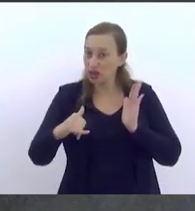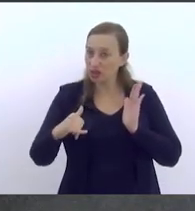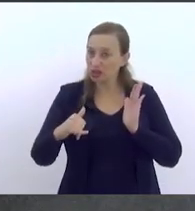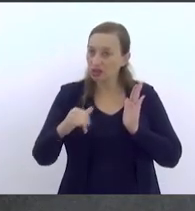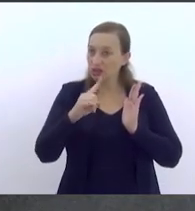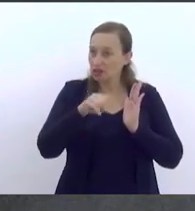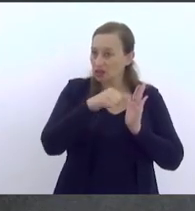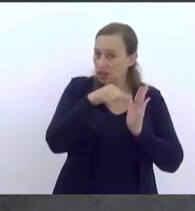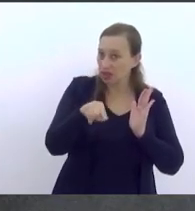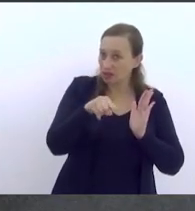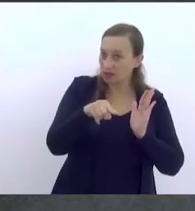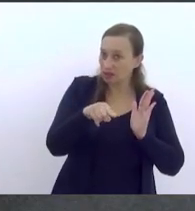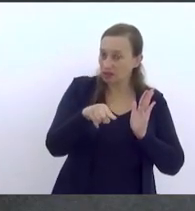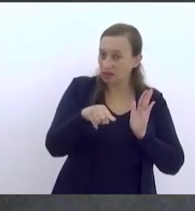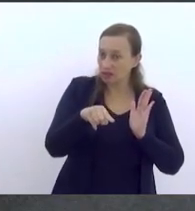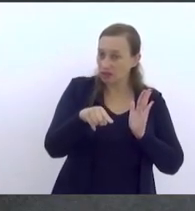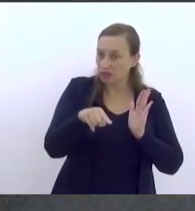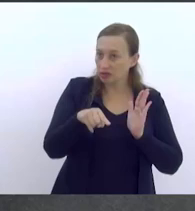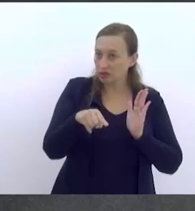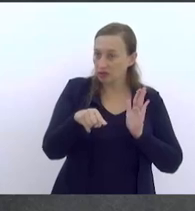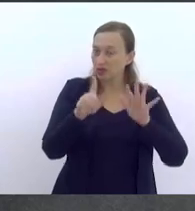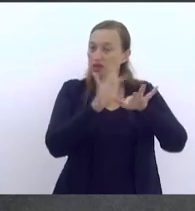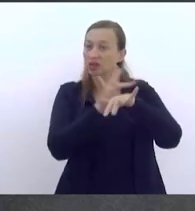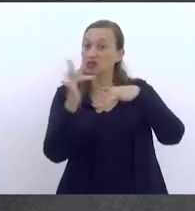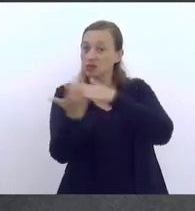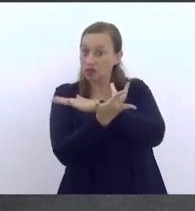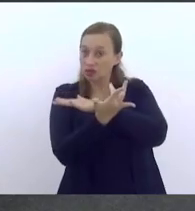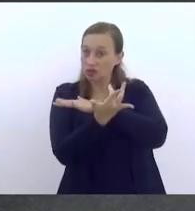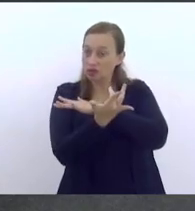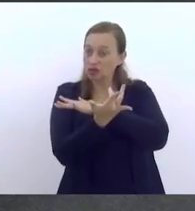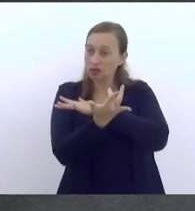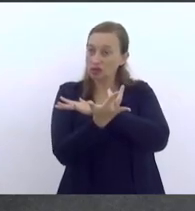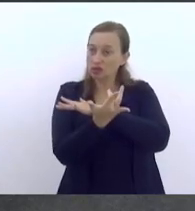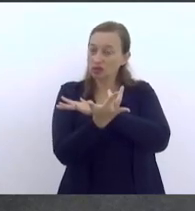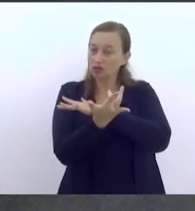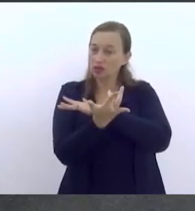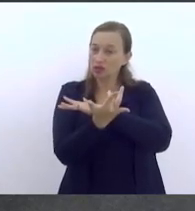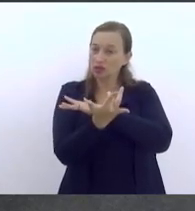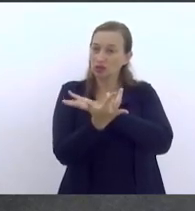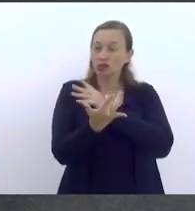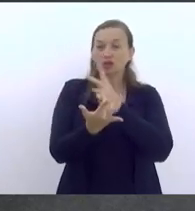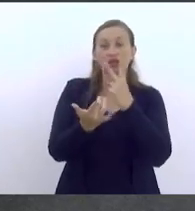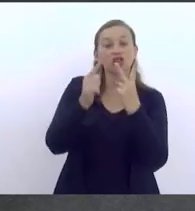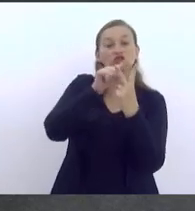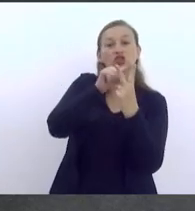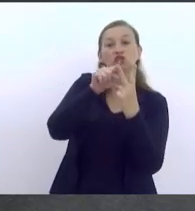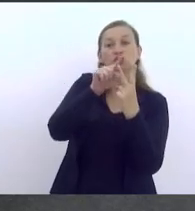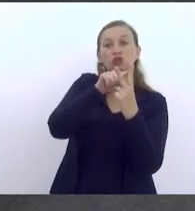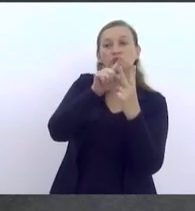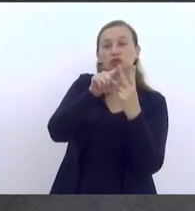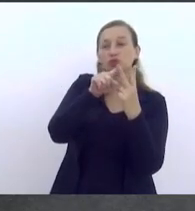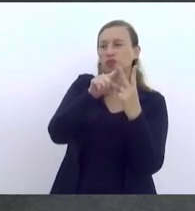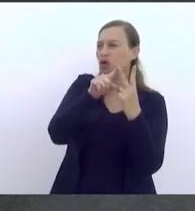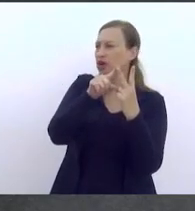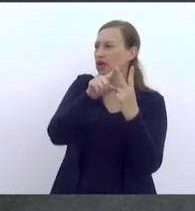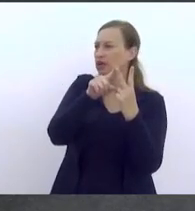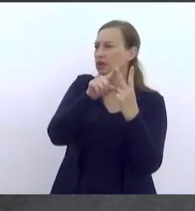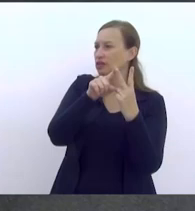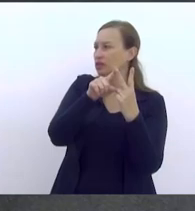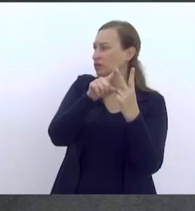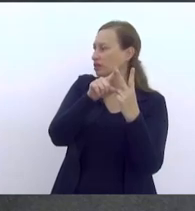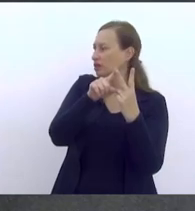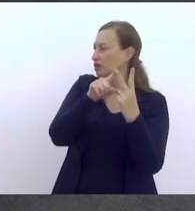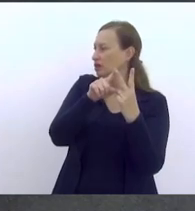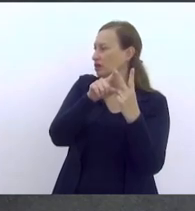suspensão das páginas da rede social das duas blogueiras que se promoveram